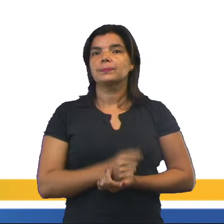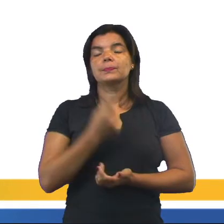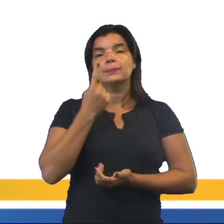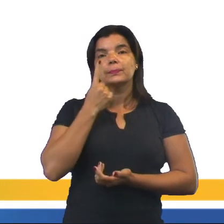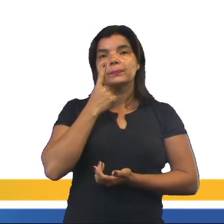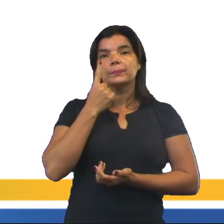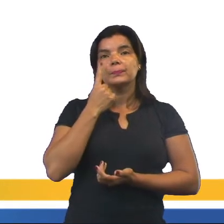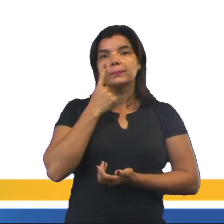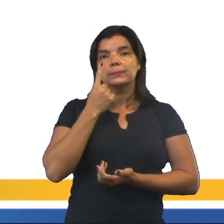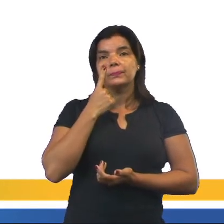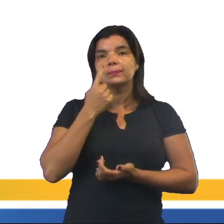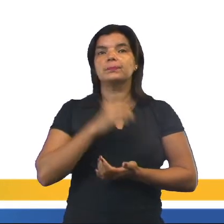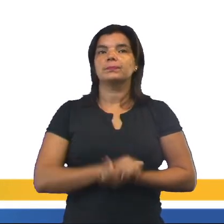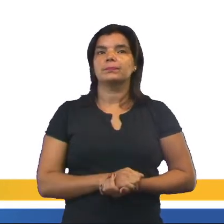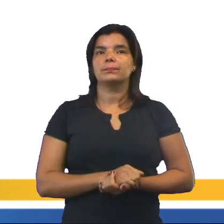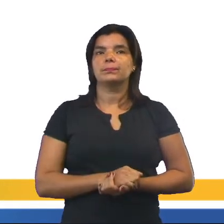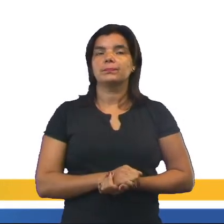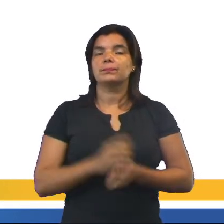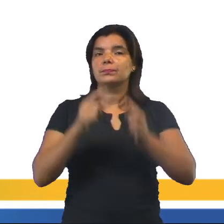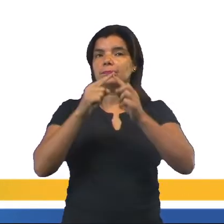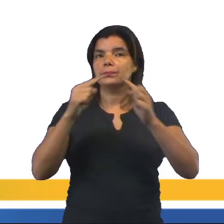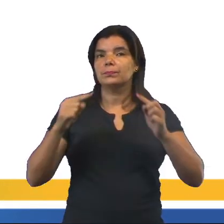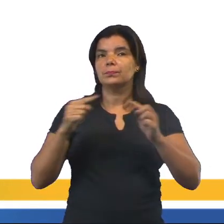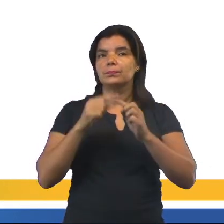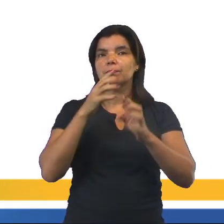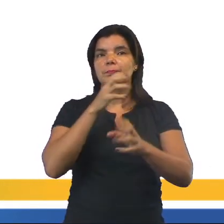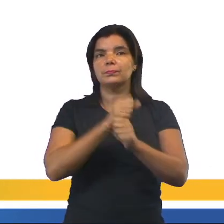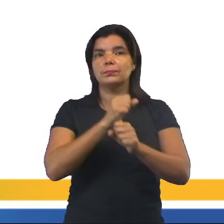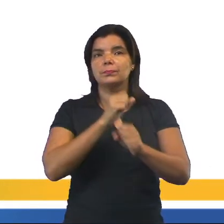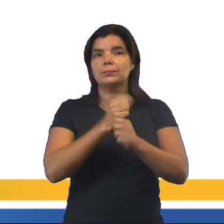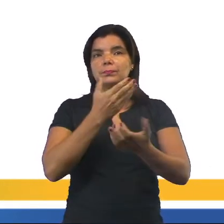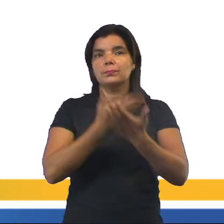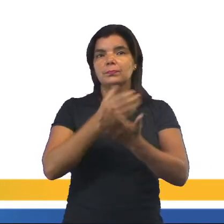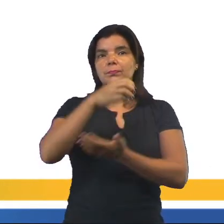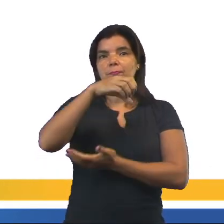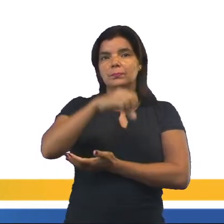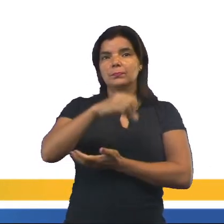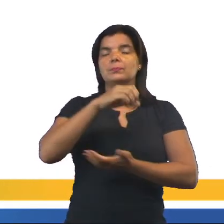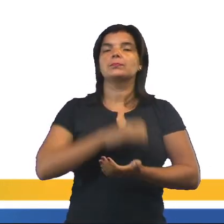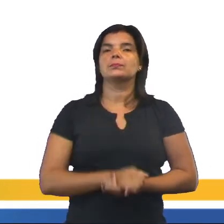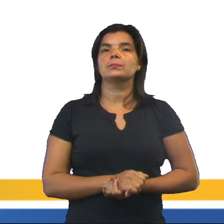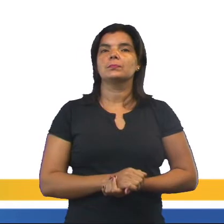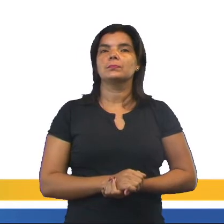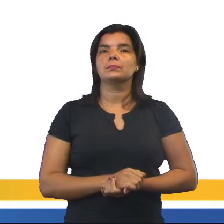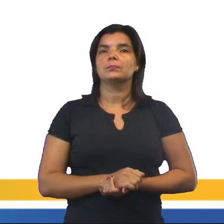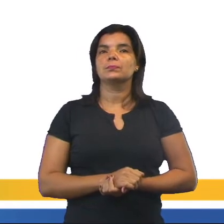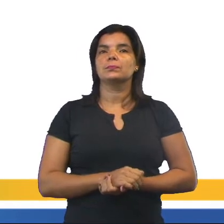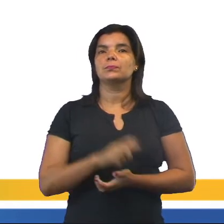tá? de trigonometria e da aula 9